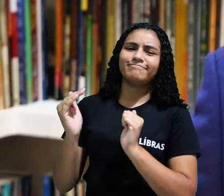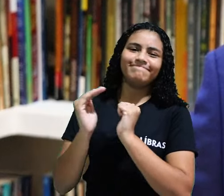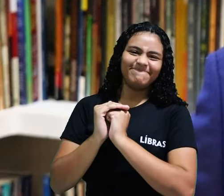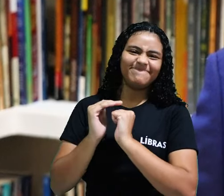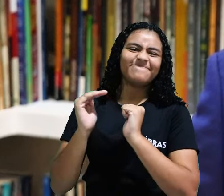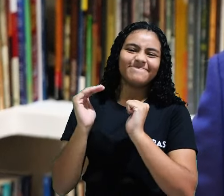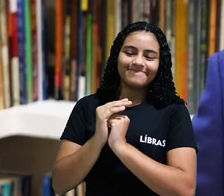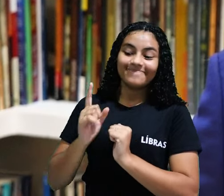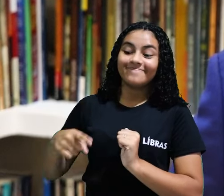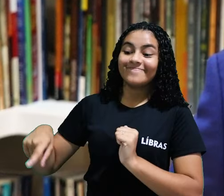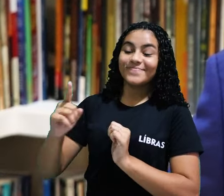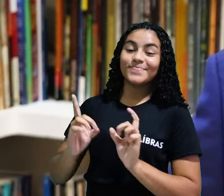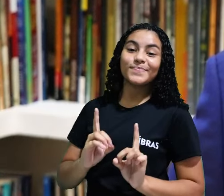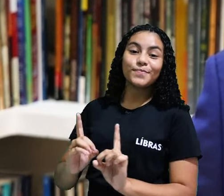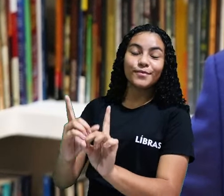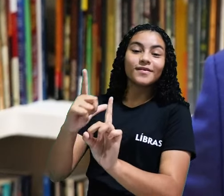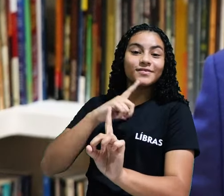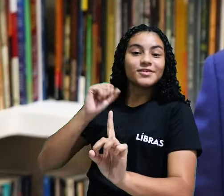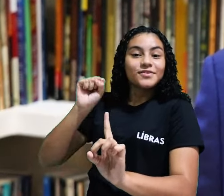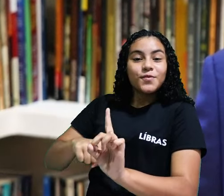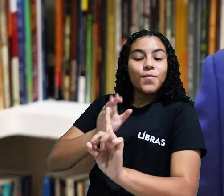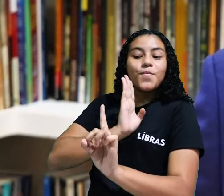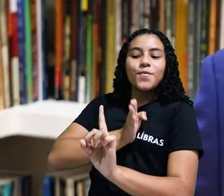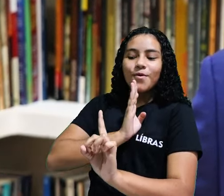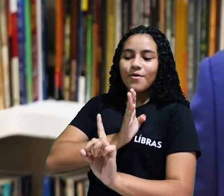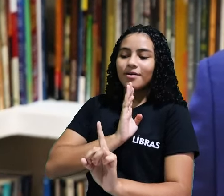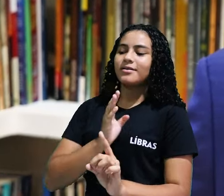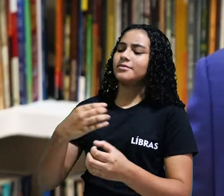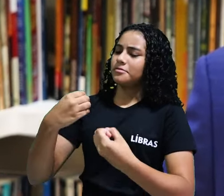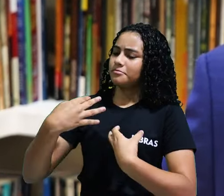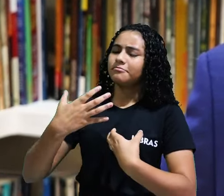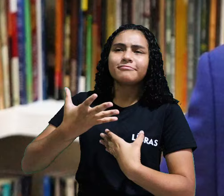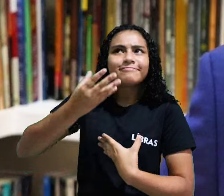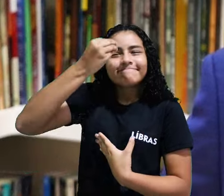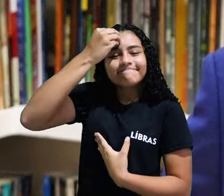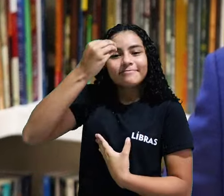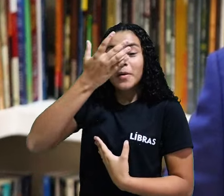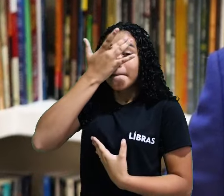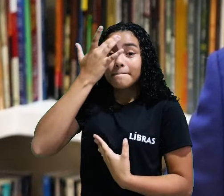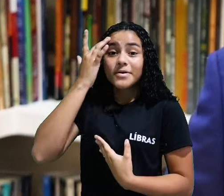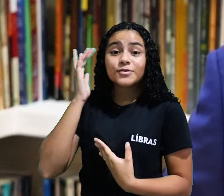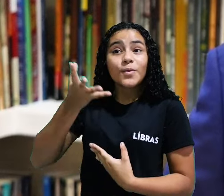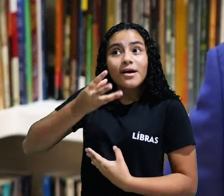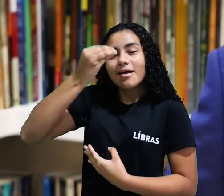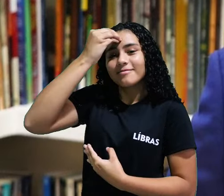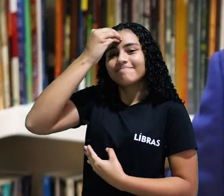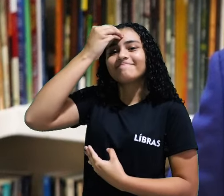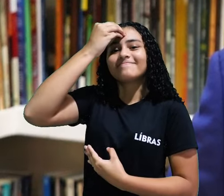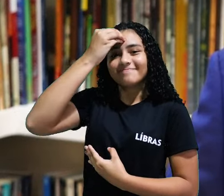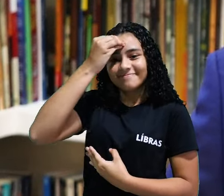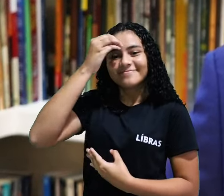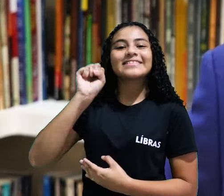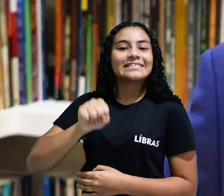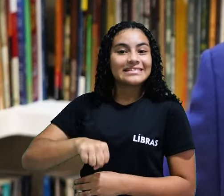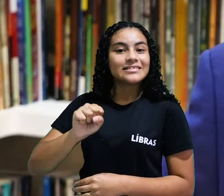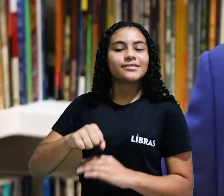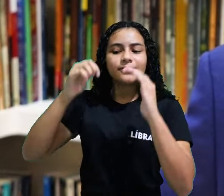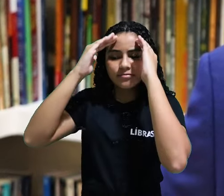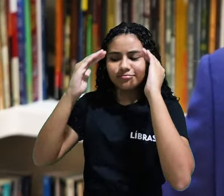oração e que os seus discípulos tinham um coração ensinável. Uma pessoa ensinável é aquela que